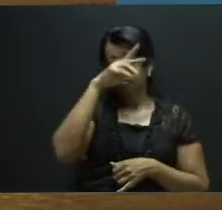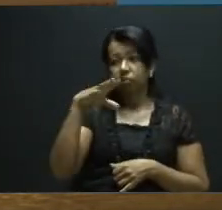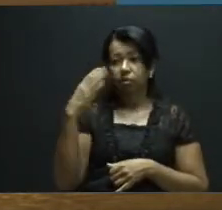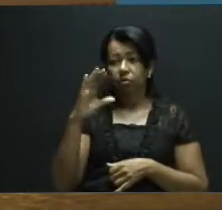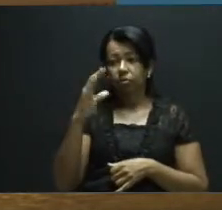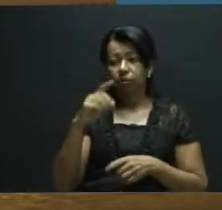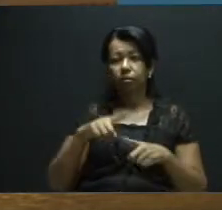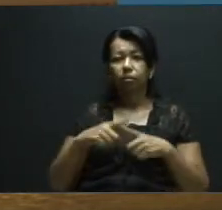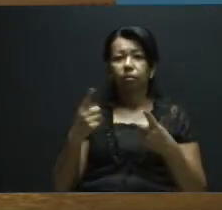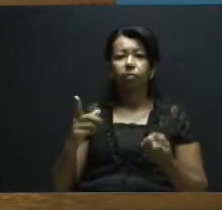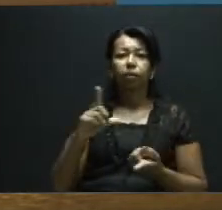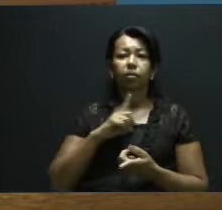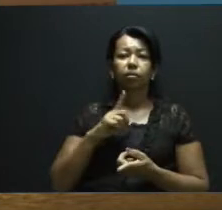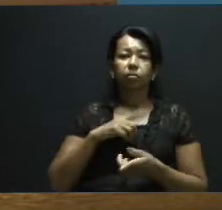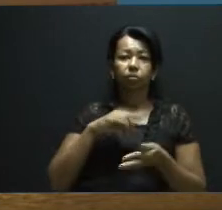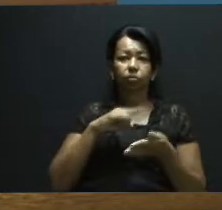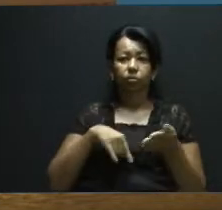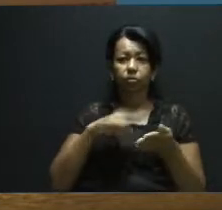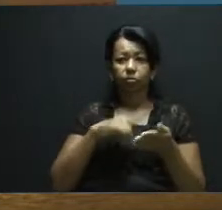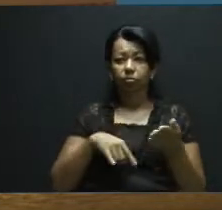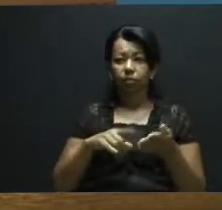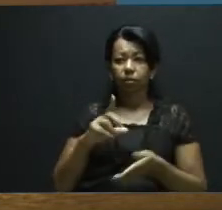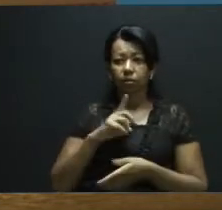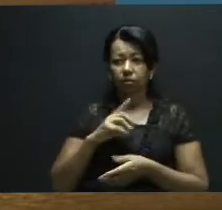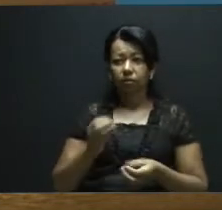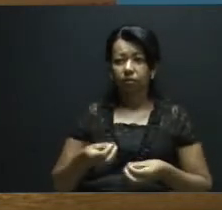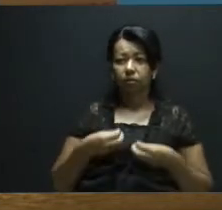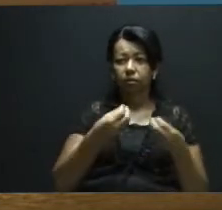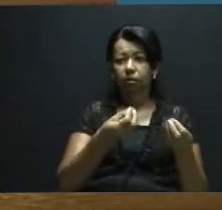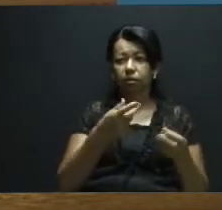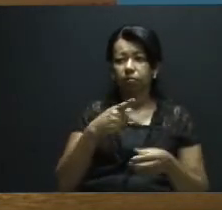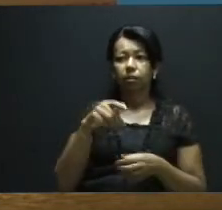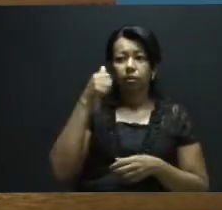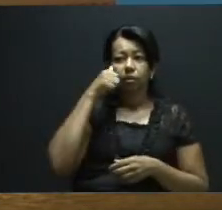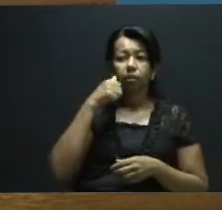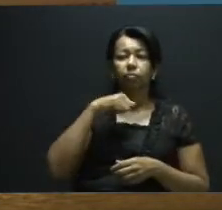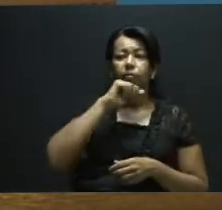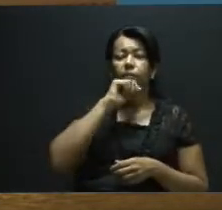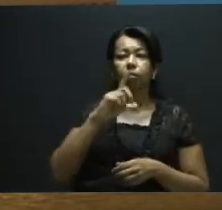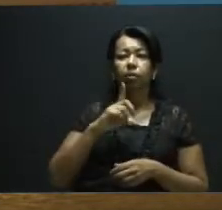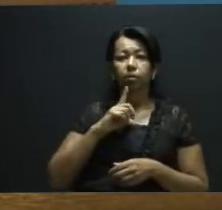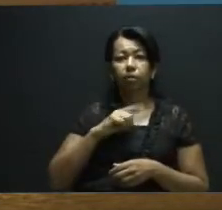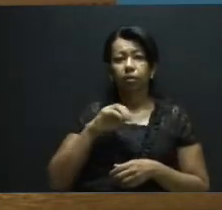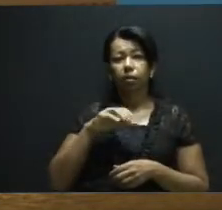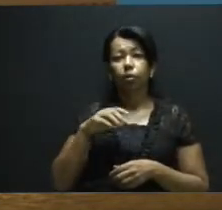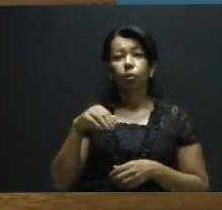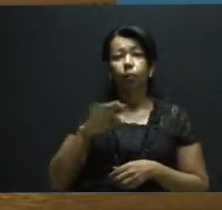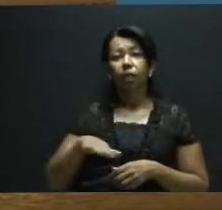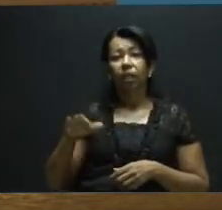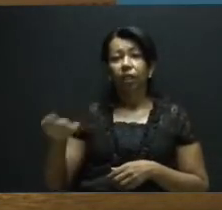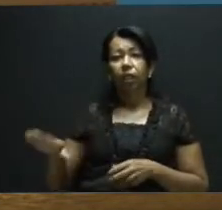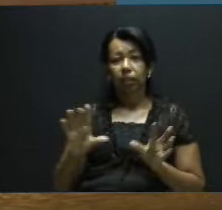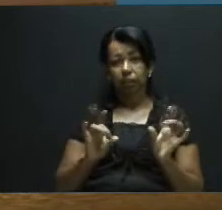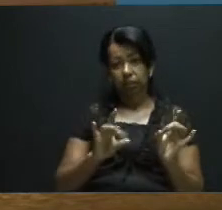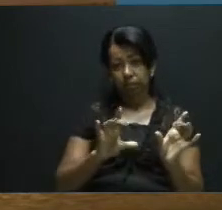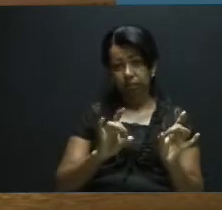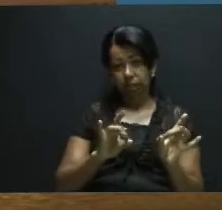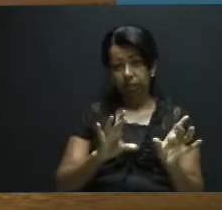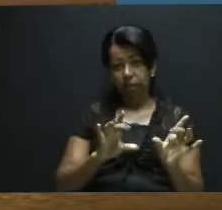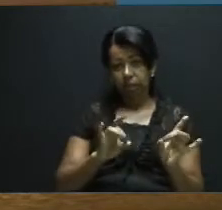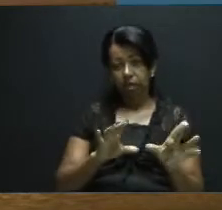está aqui um pouco apagado mas foi entregue pela mãe tinha que ter uma criança especial que está